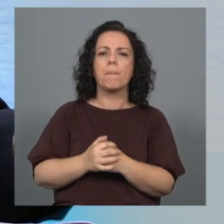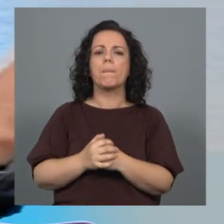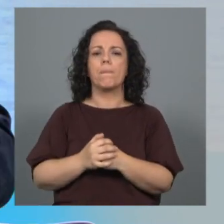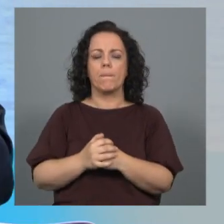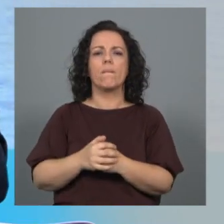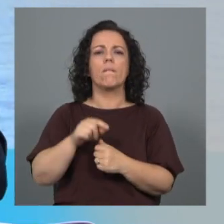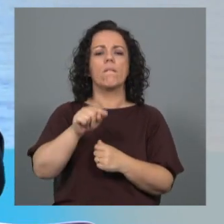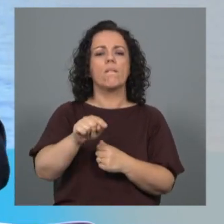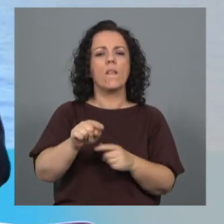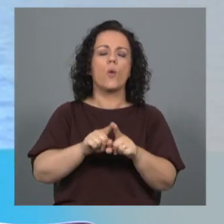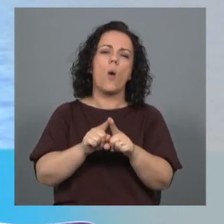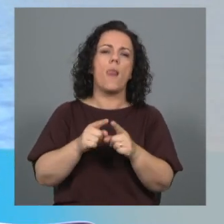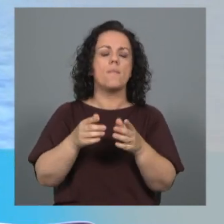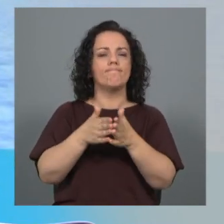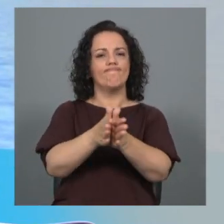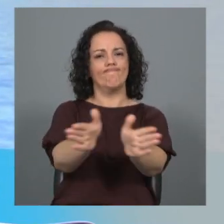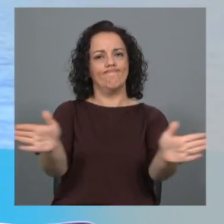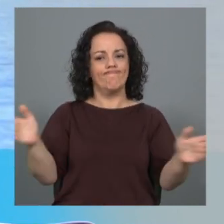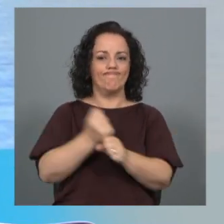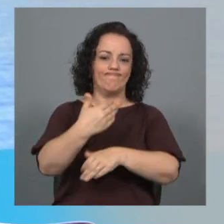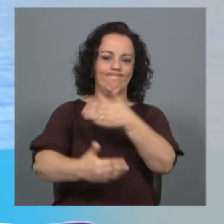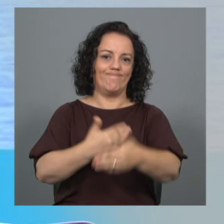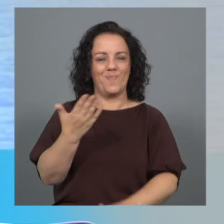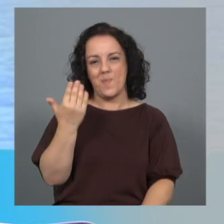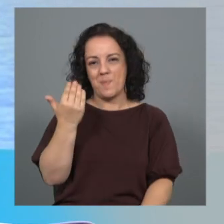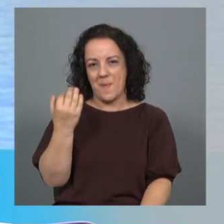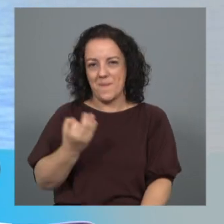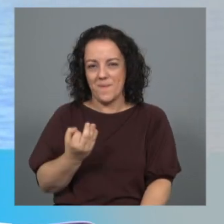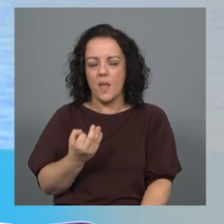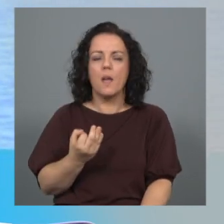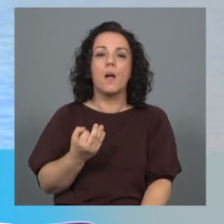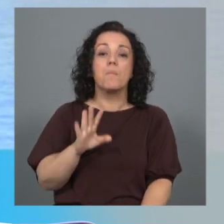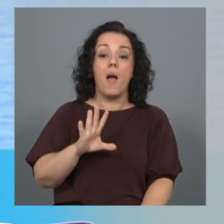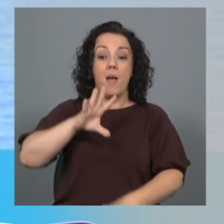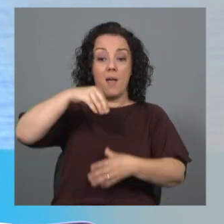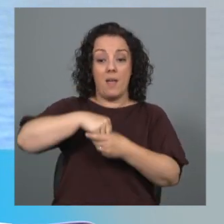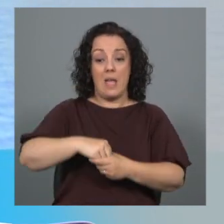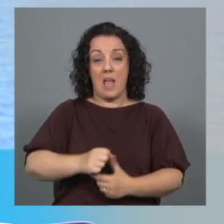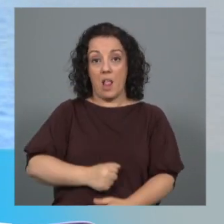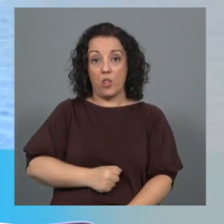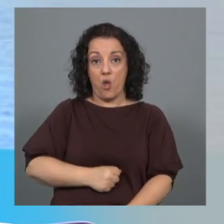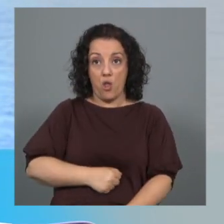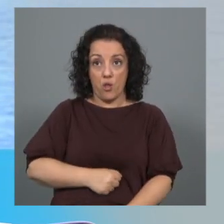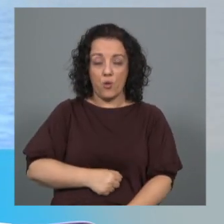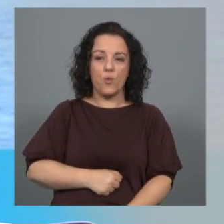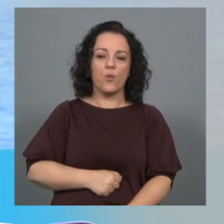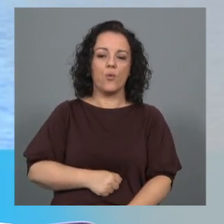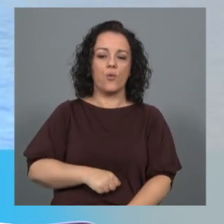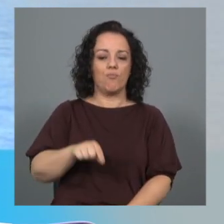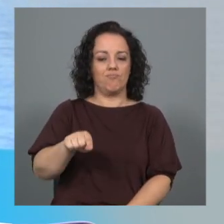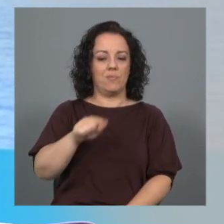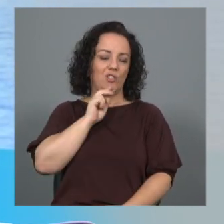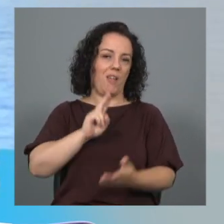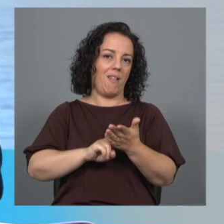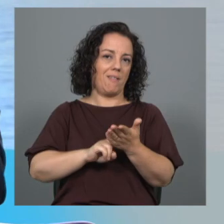amplo campo de trabalho pela frente. E, sobretudo, no âmbito católico, em que estas realidades vieram mais recentemente para